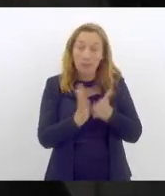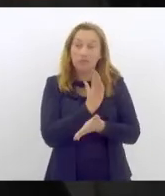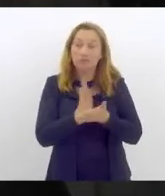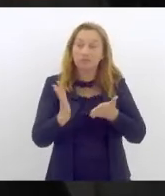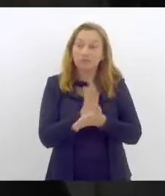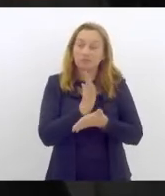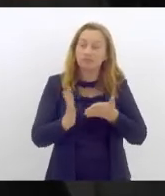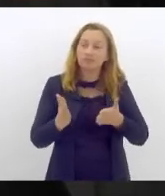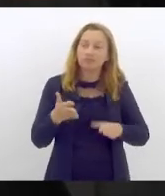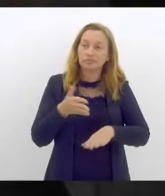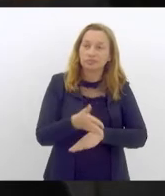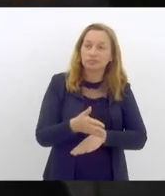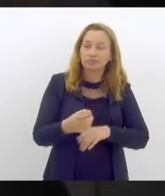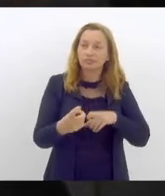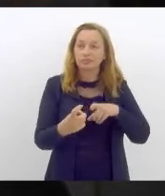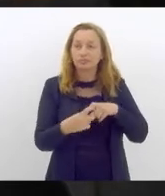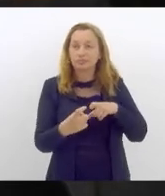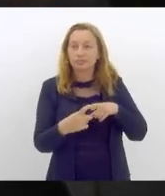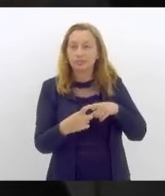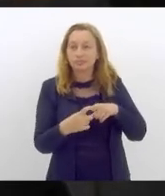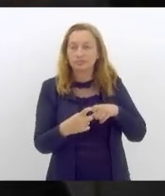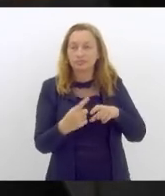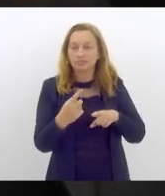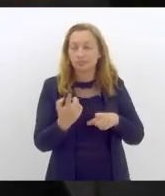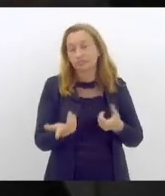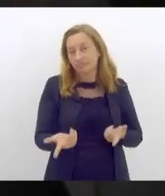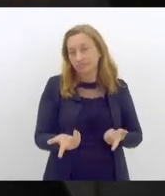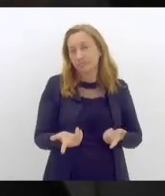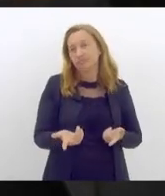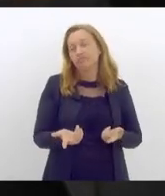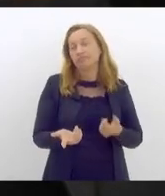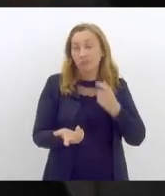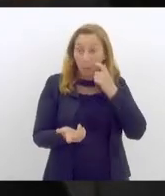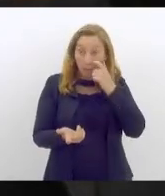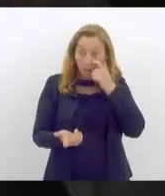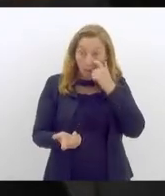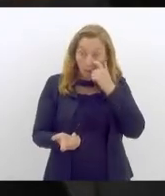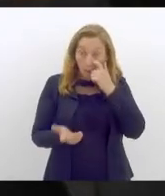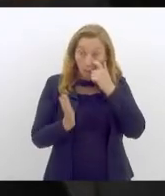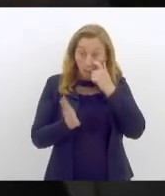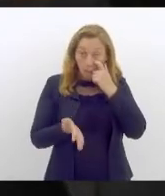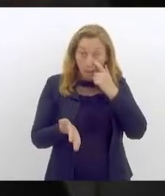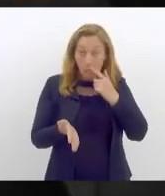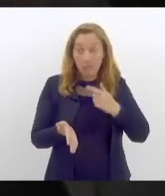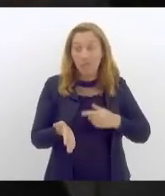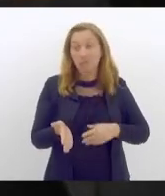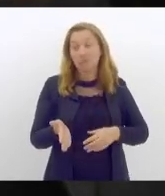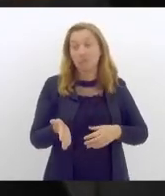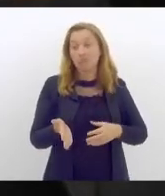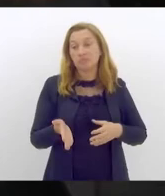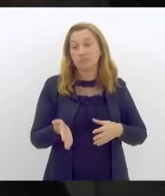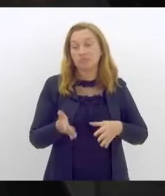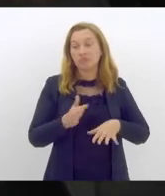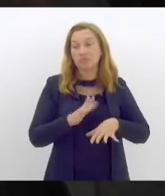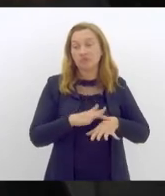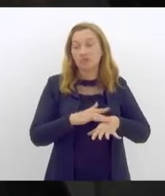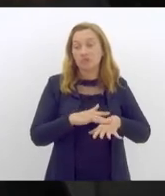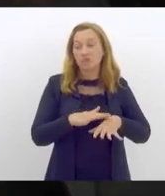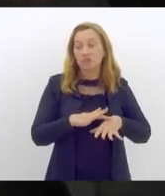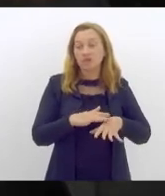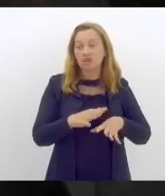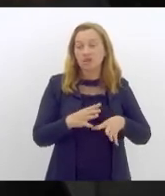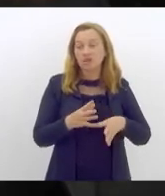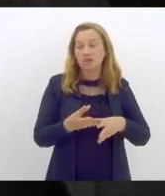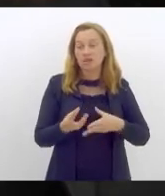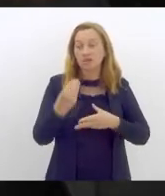atendimento a metástase tomou conta do organismo em